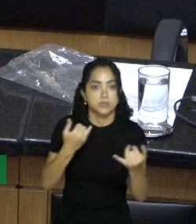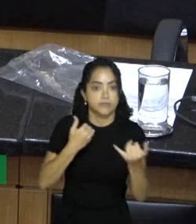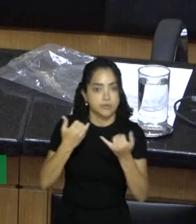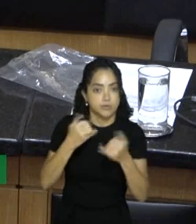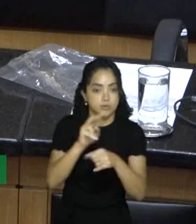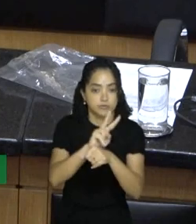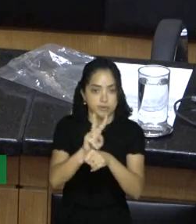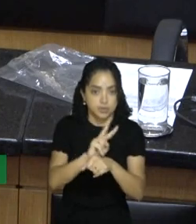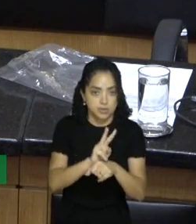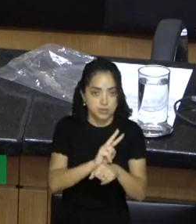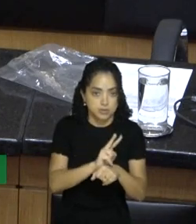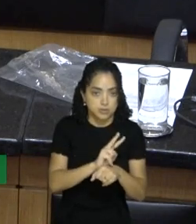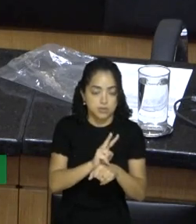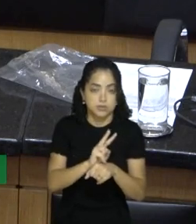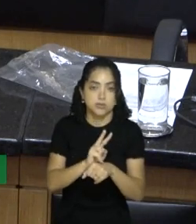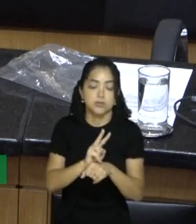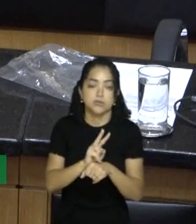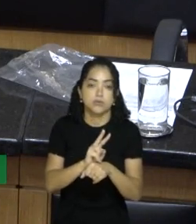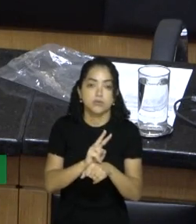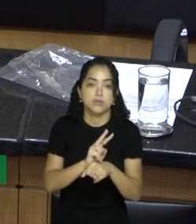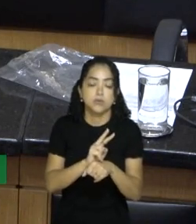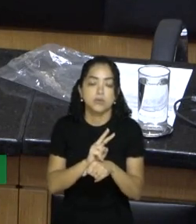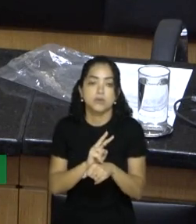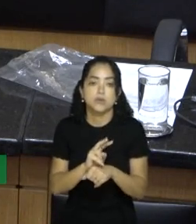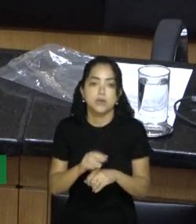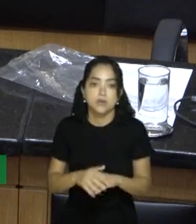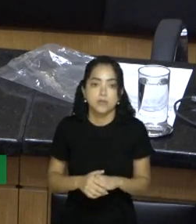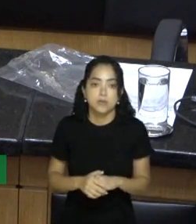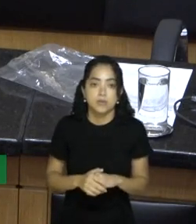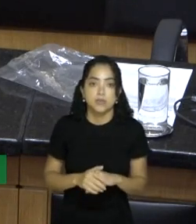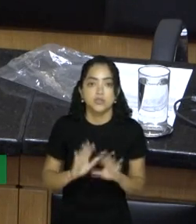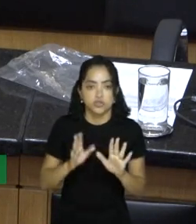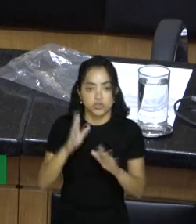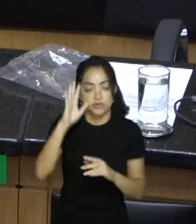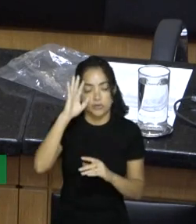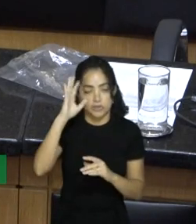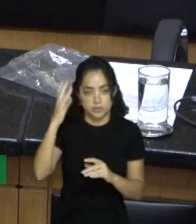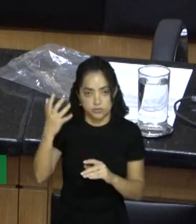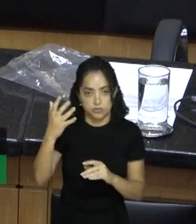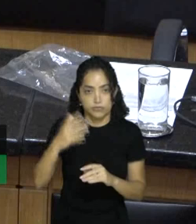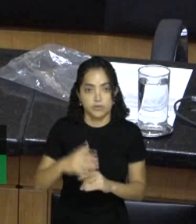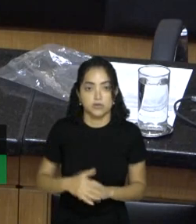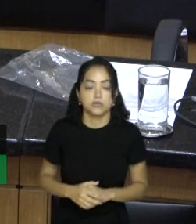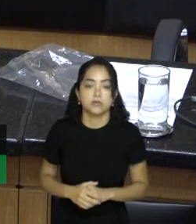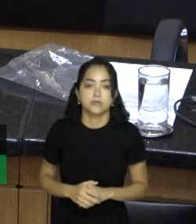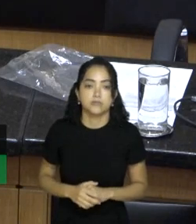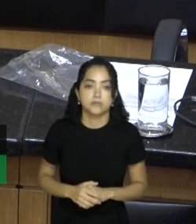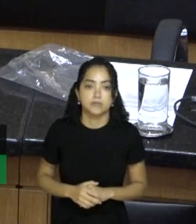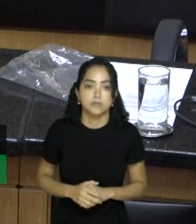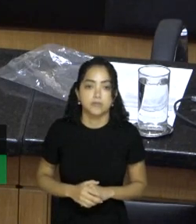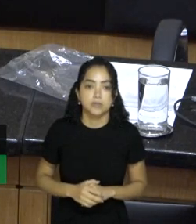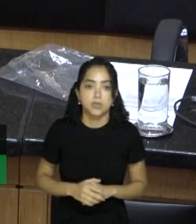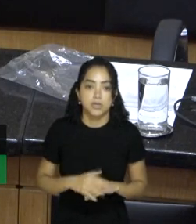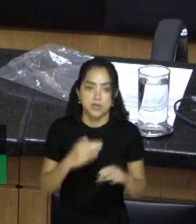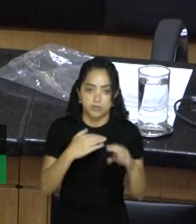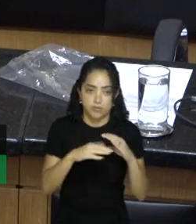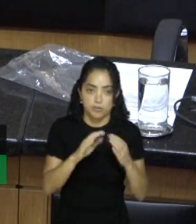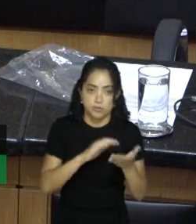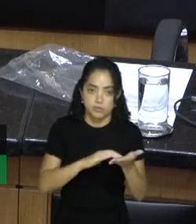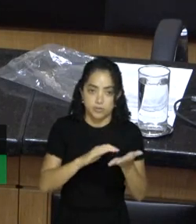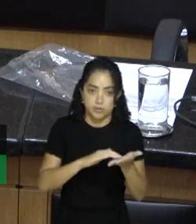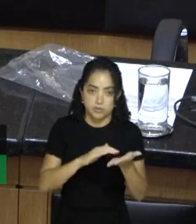fiscalização o a questão já foi resolvida devidamente informada pela secretaria